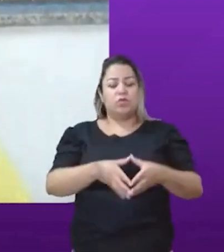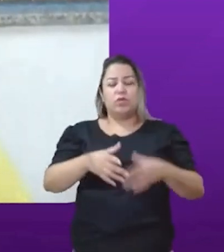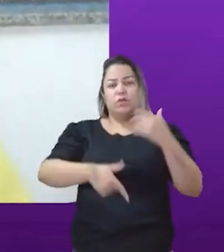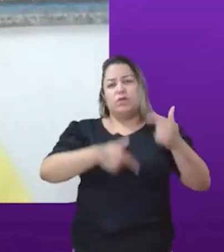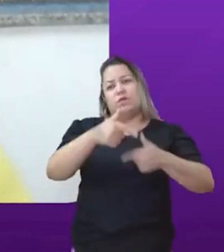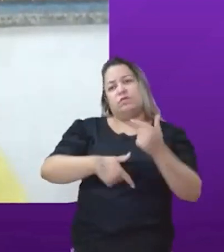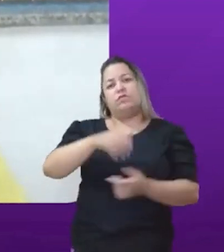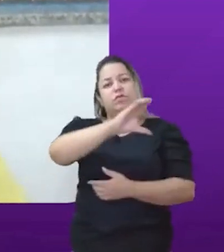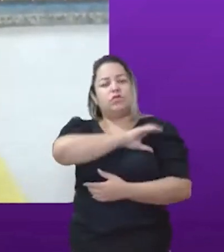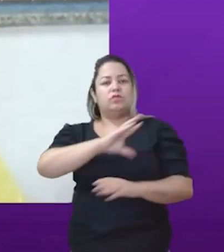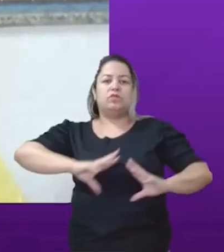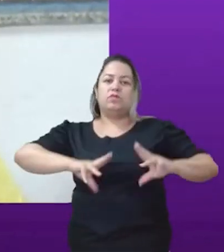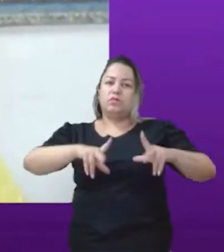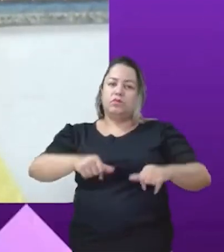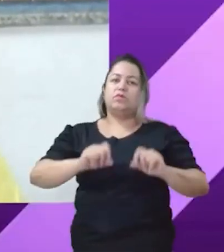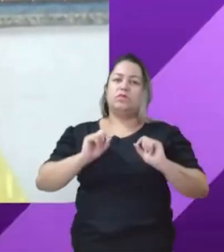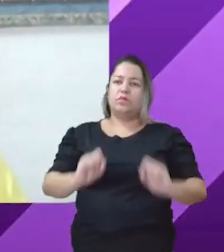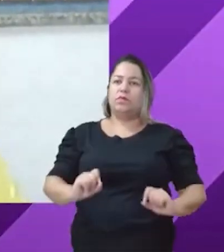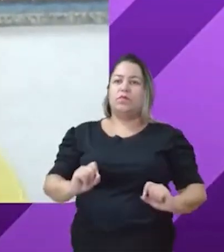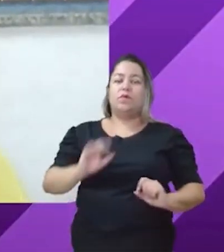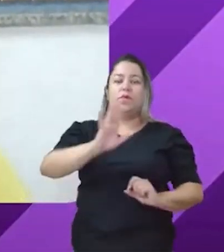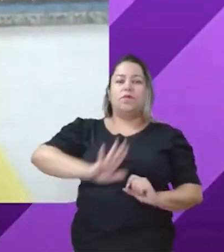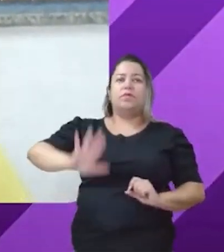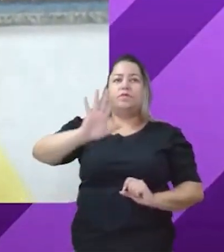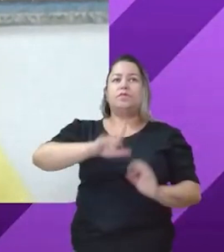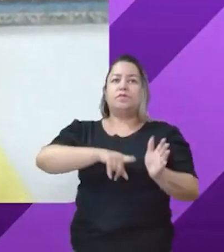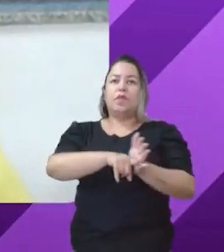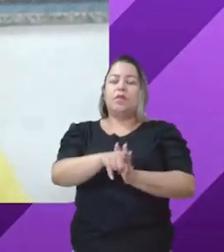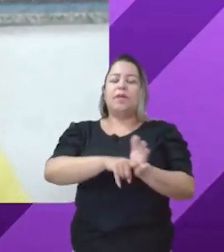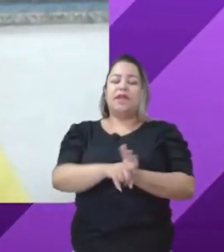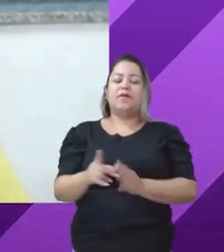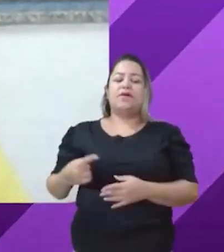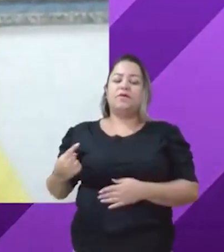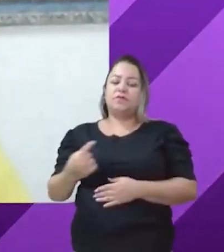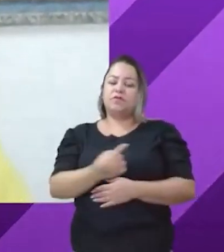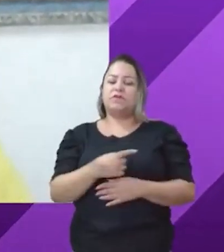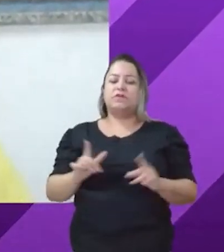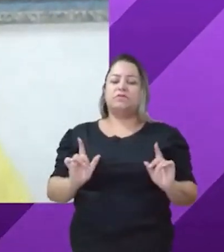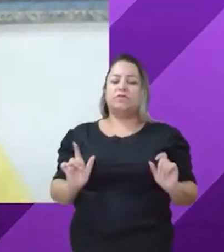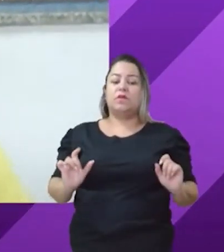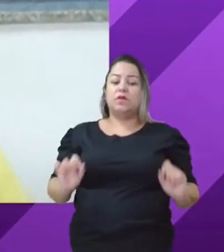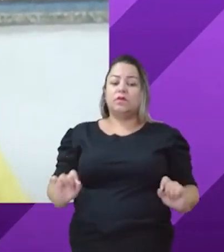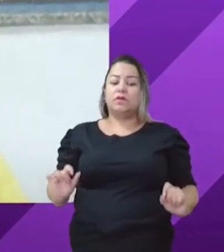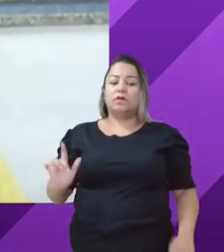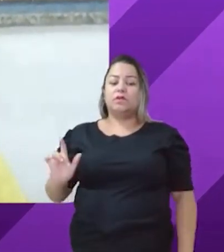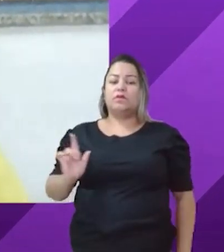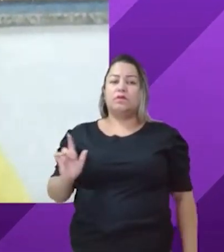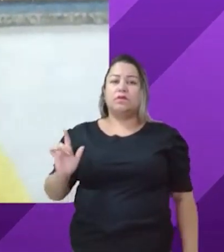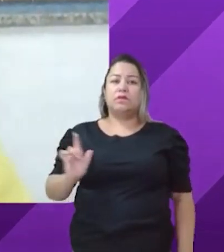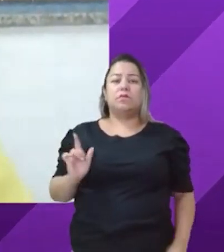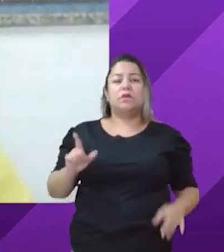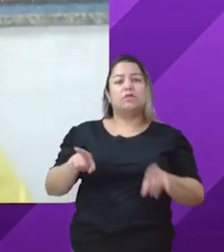a coordenação de todo o processo de elaboração do Plano Nacional no âmbito do Executivo Federal. Além